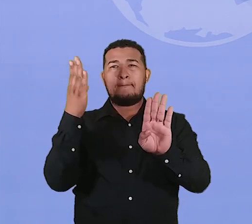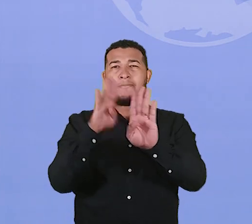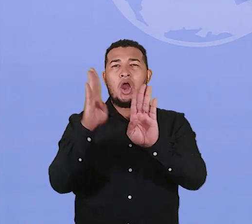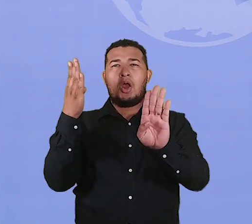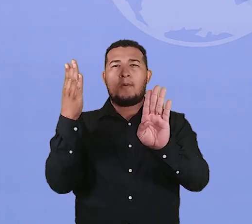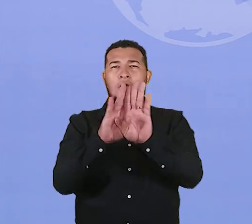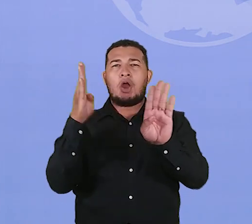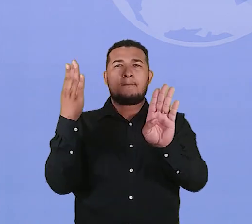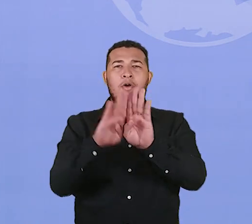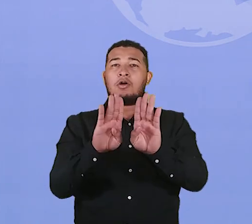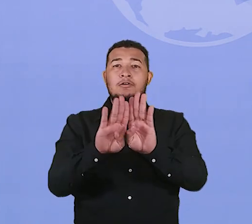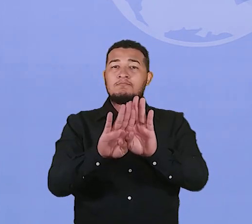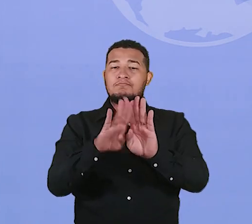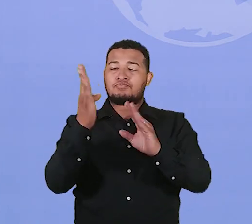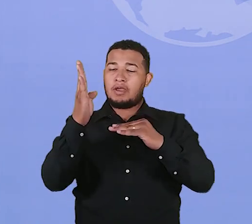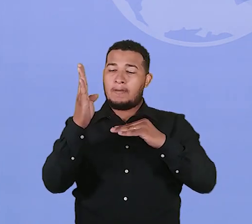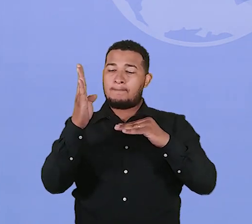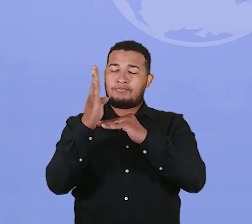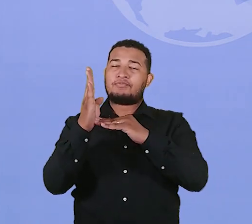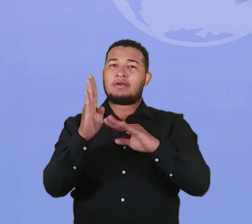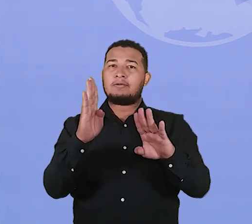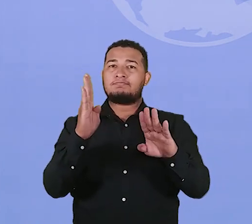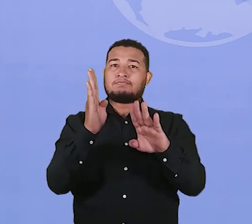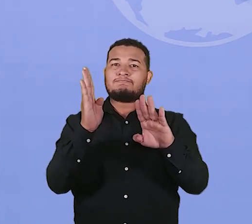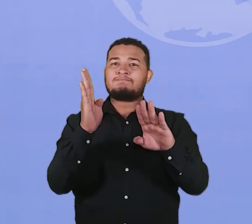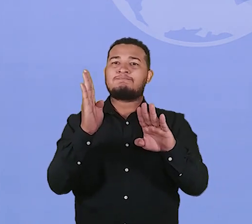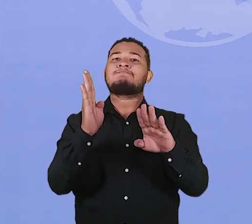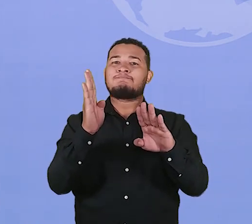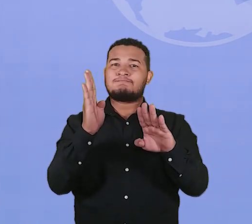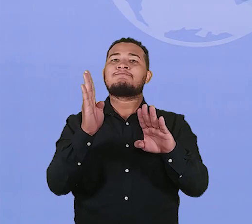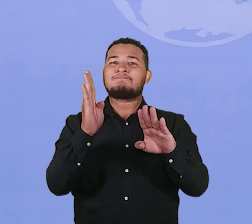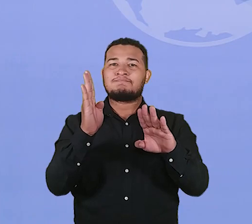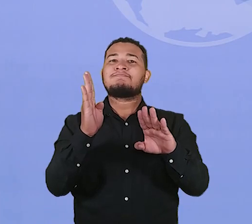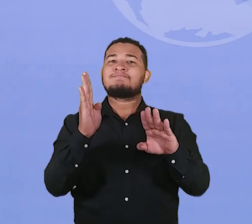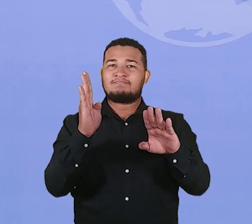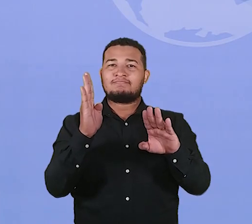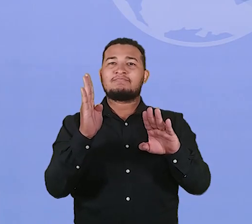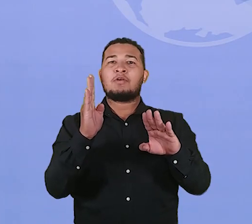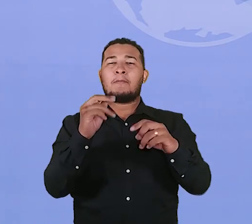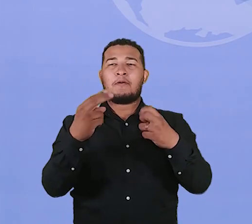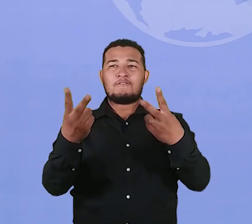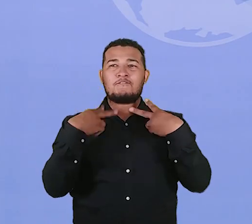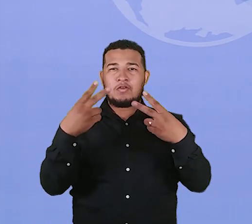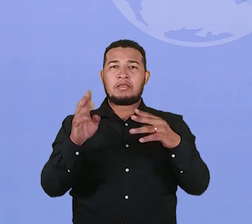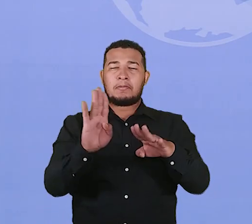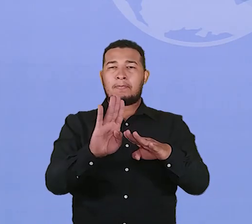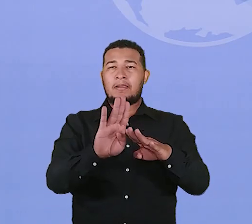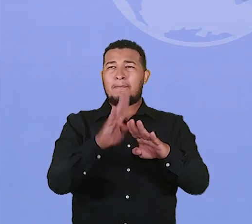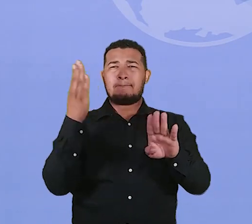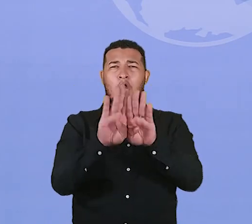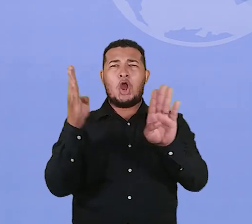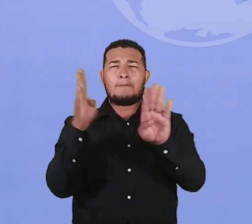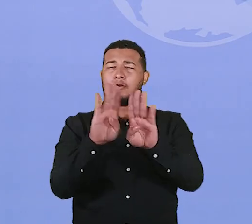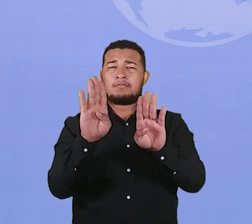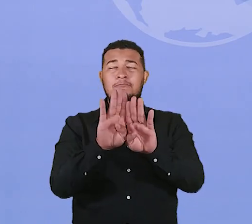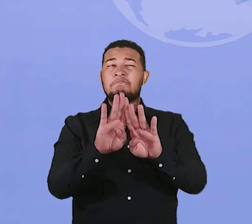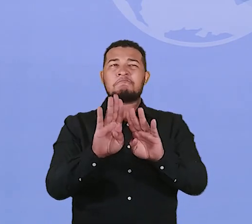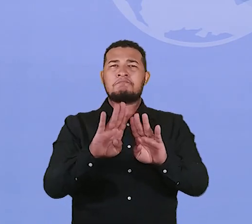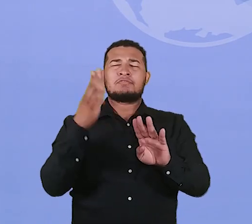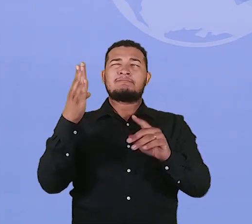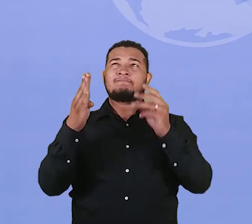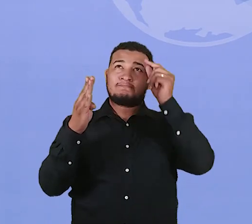viu aquele é a cunha que o nome daquele calça e para porta não bater provença no não